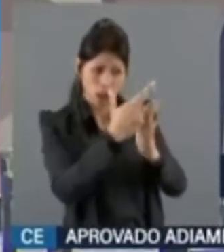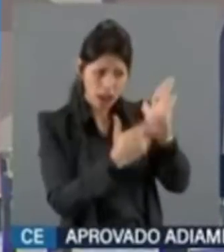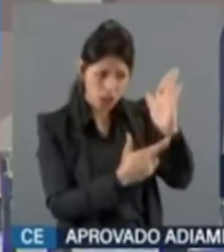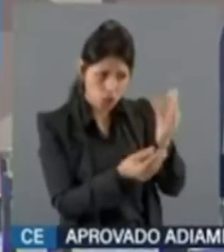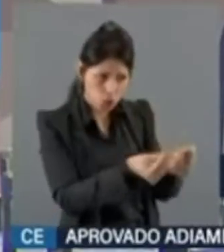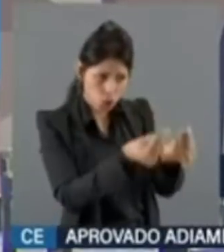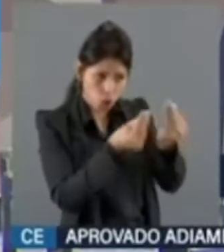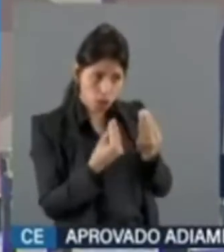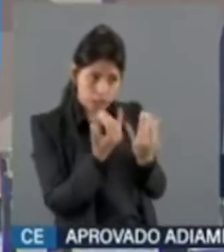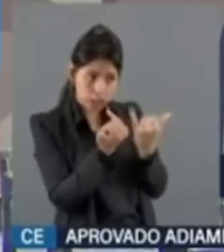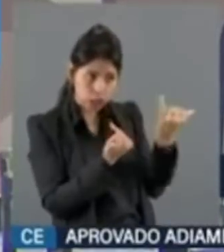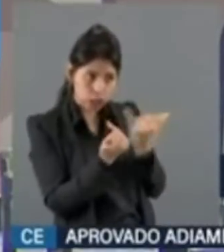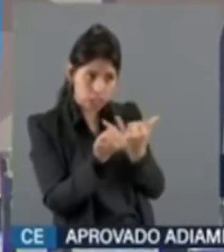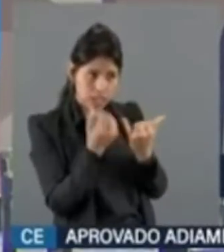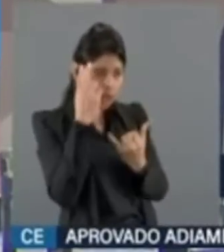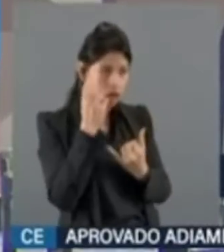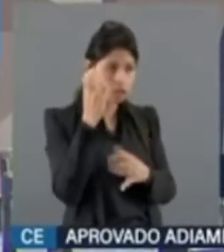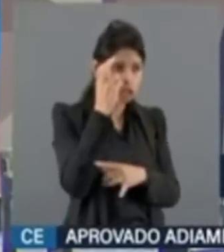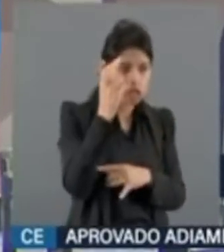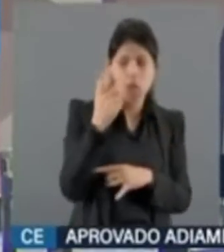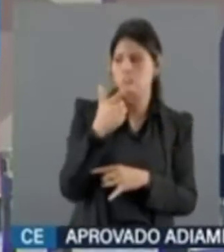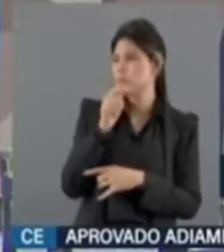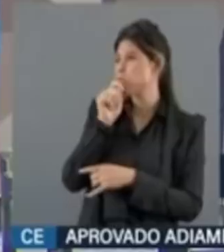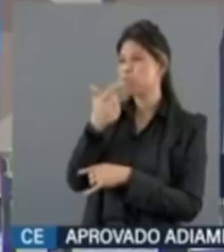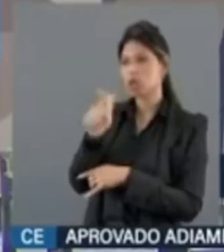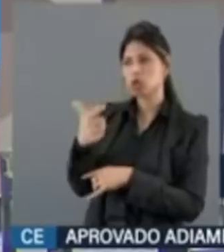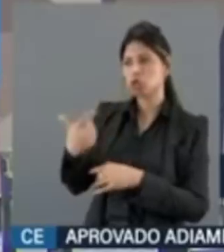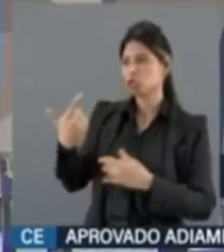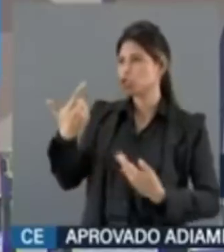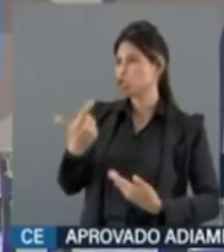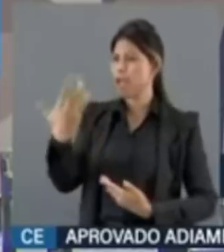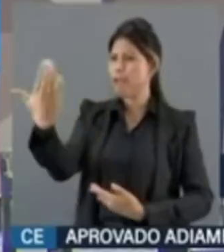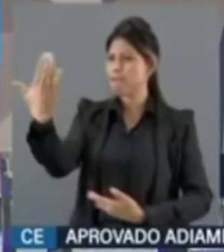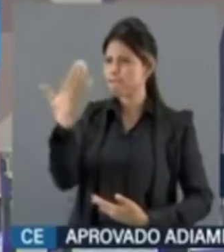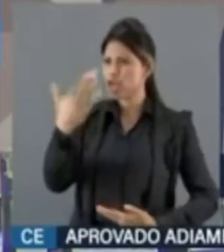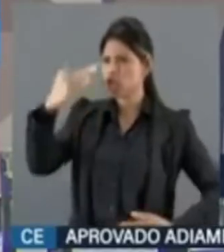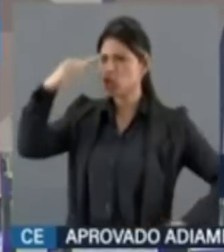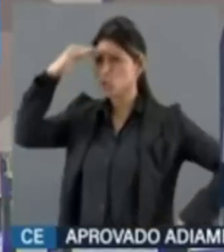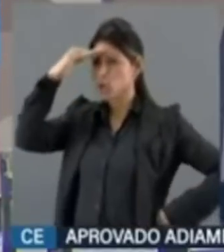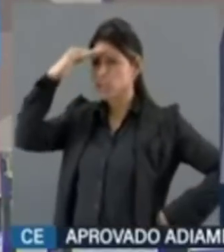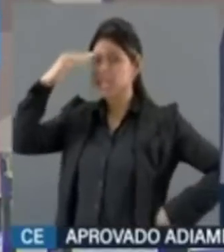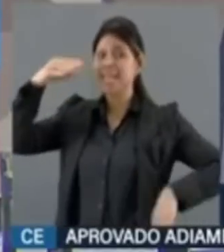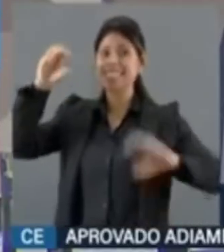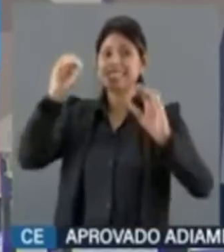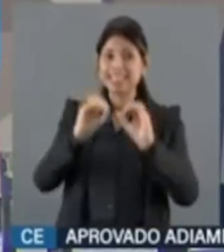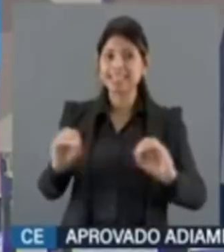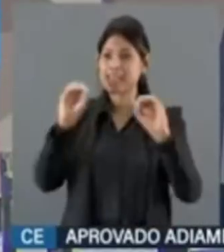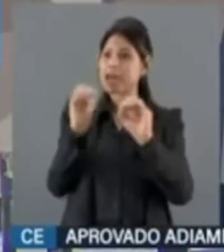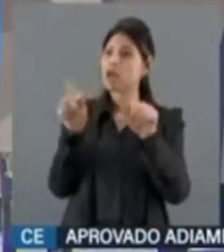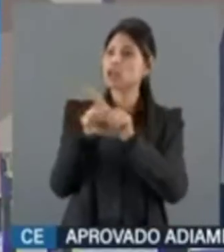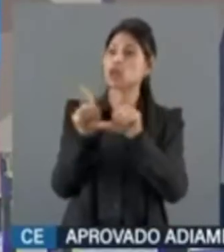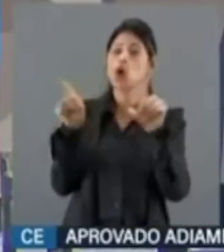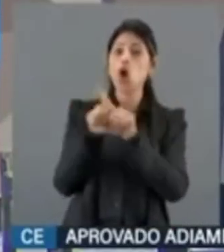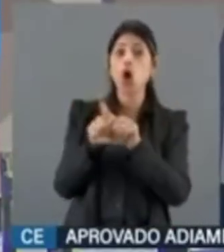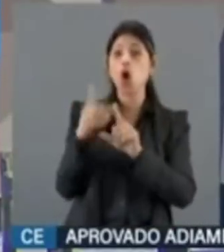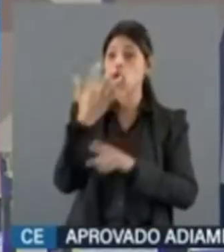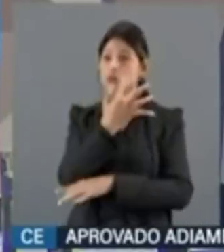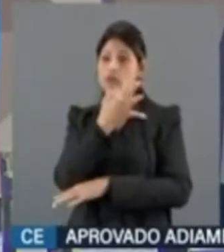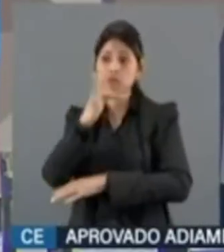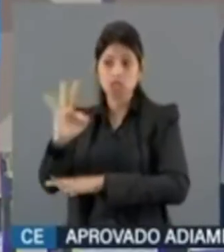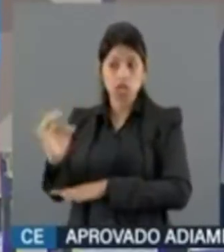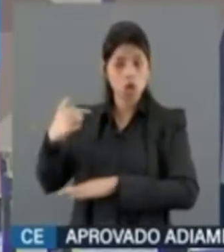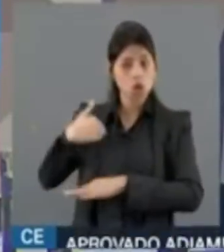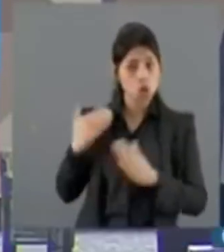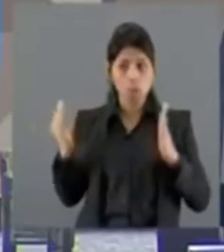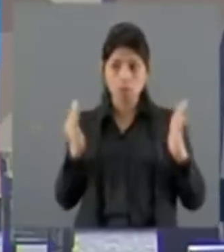ao acampamento em frente ao QG do Exército de nenhum órgão federal, pelo menos no período que eu estive